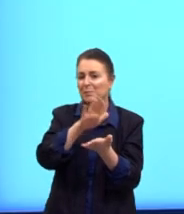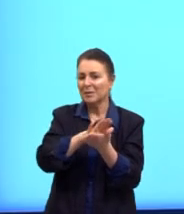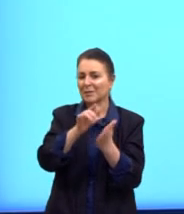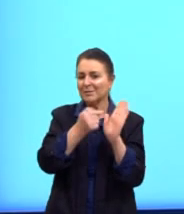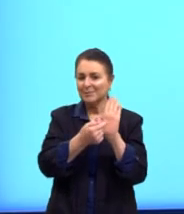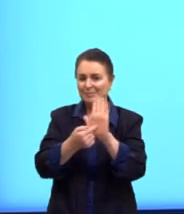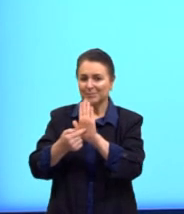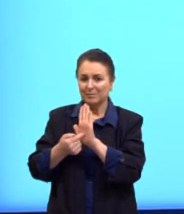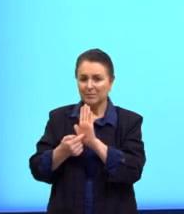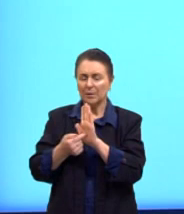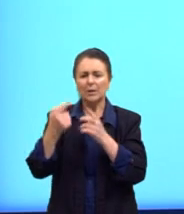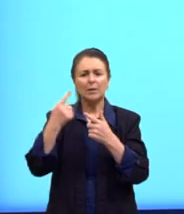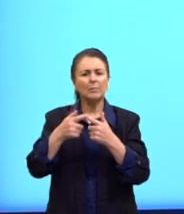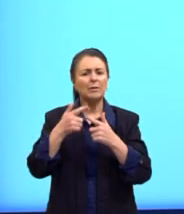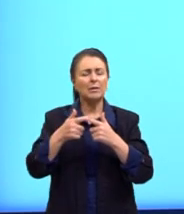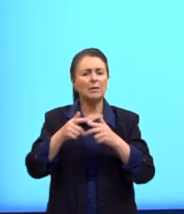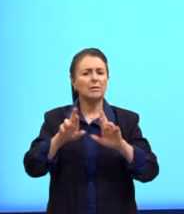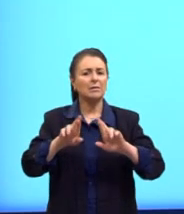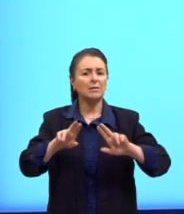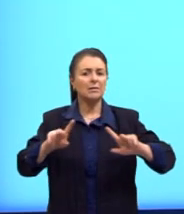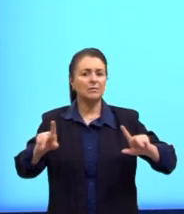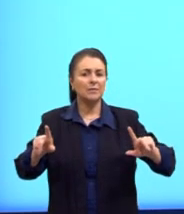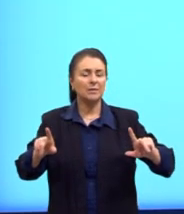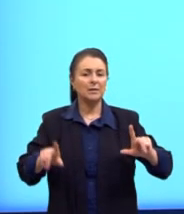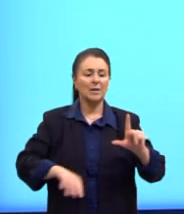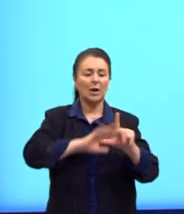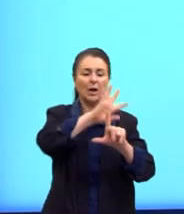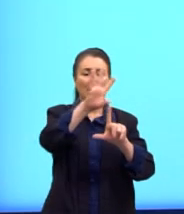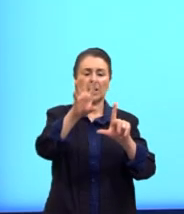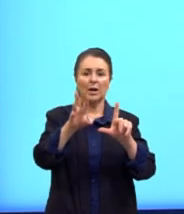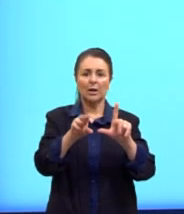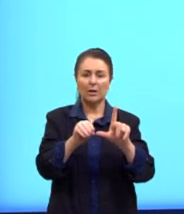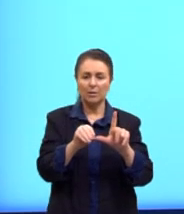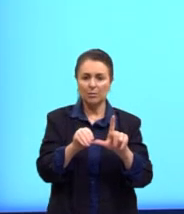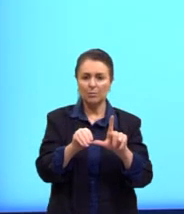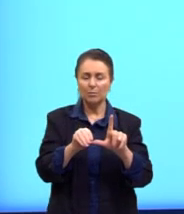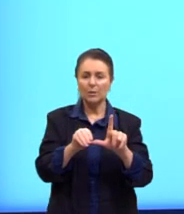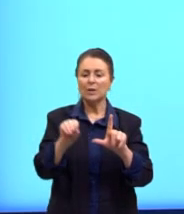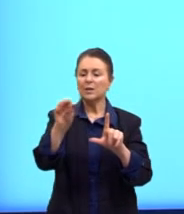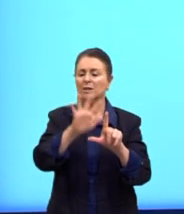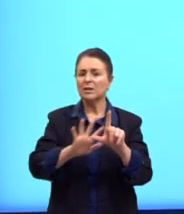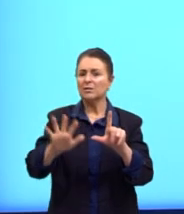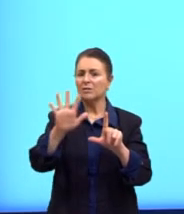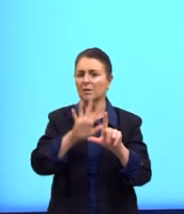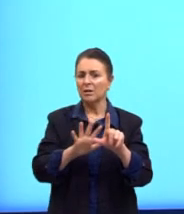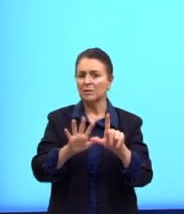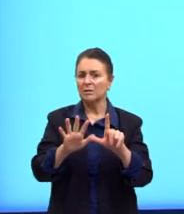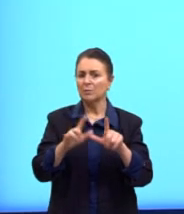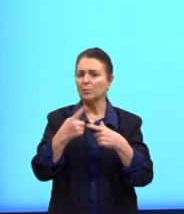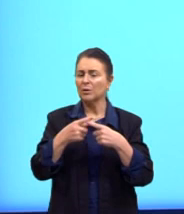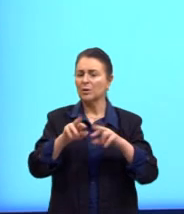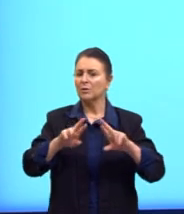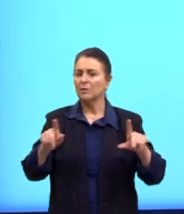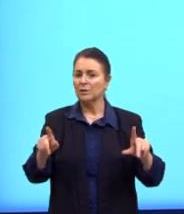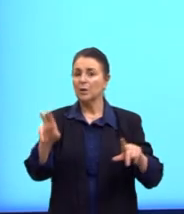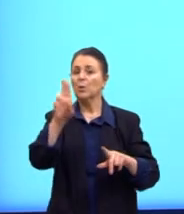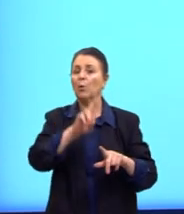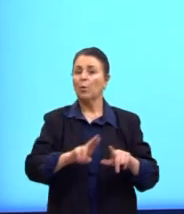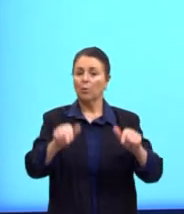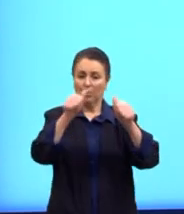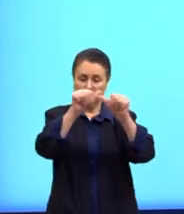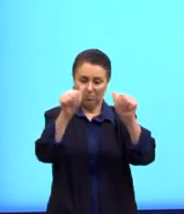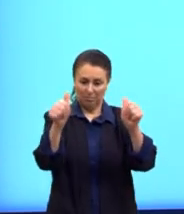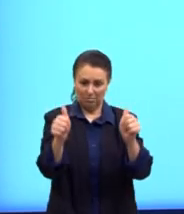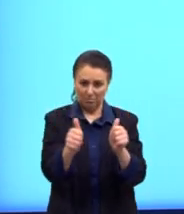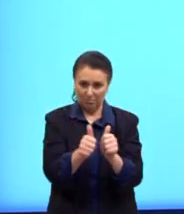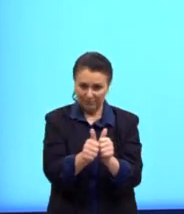qual vai ser a diferença entre o nosso Cartoon e a nossa charge embora eles se utilizem da imagem aliada escrita